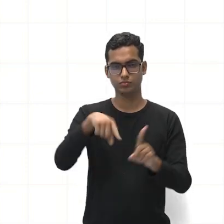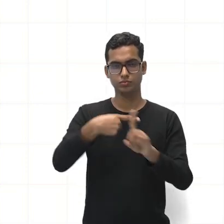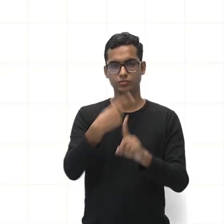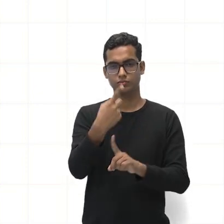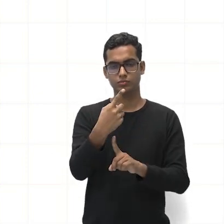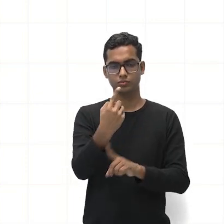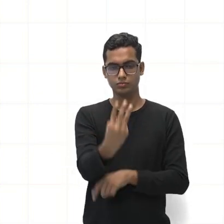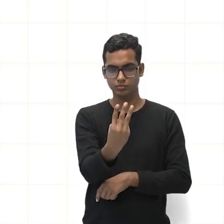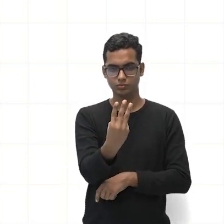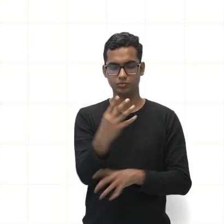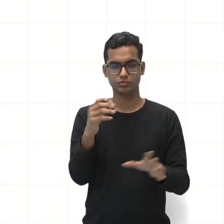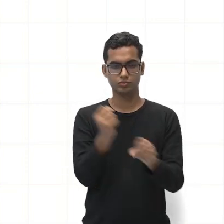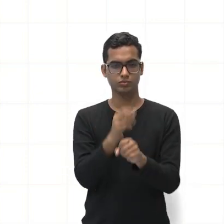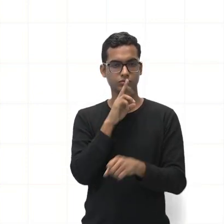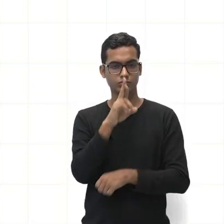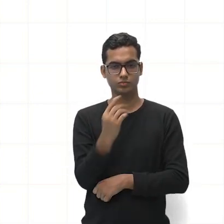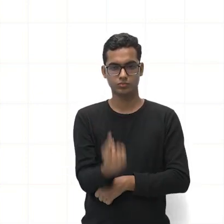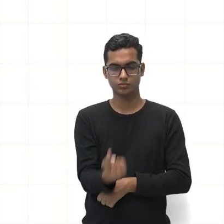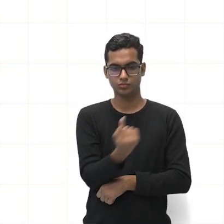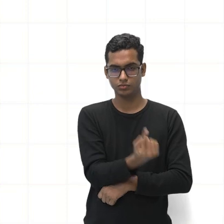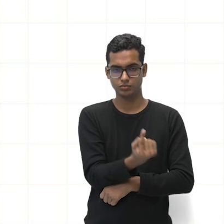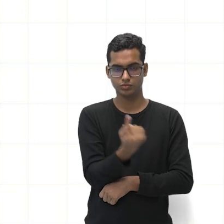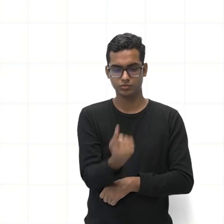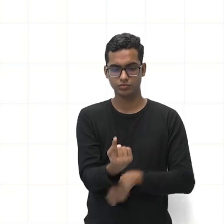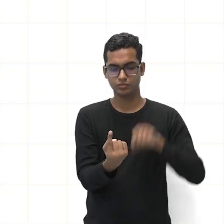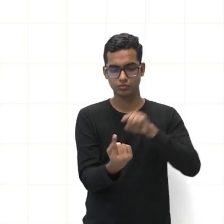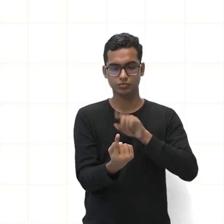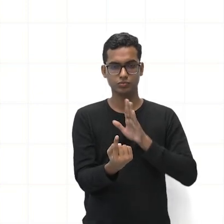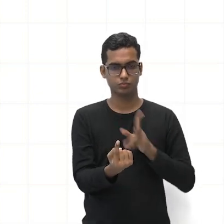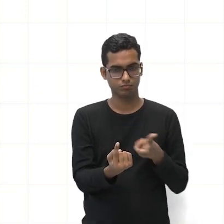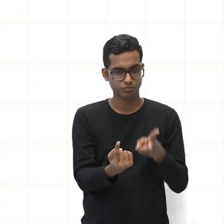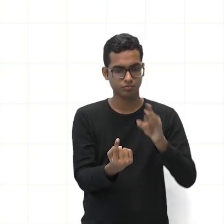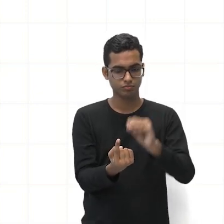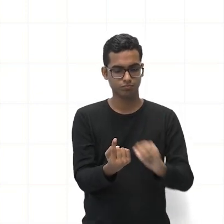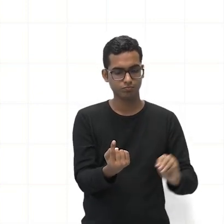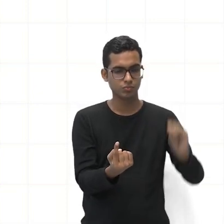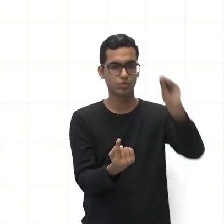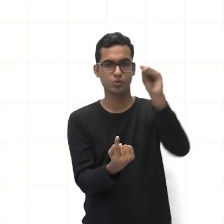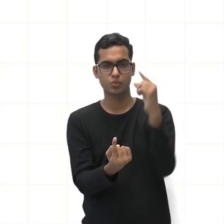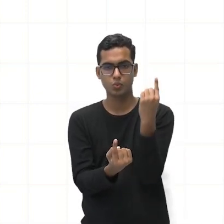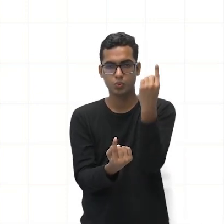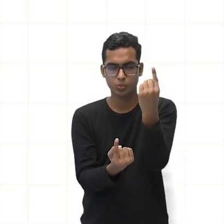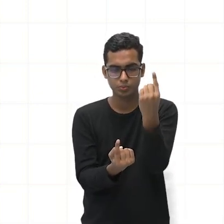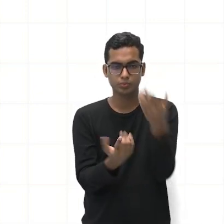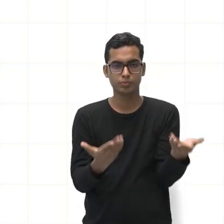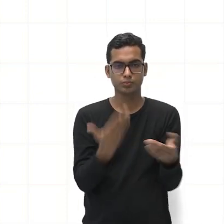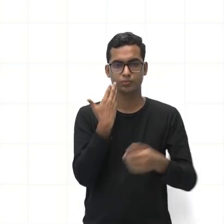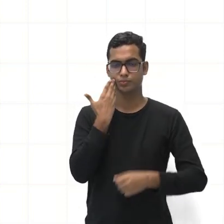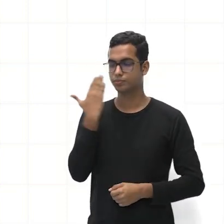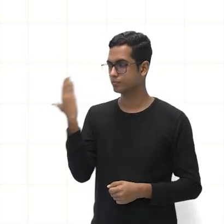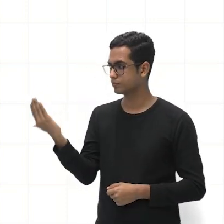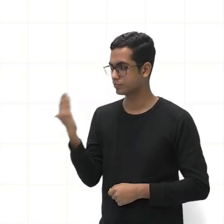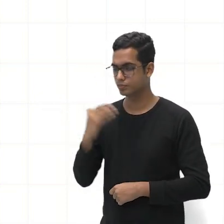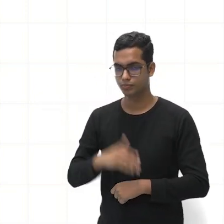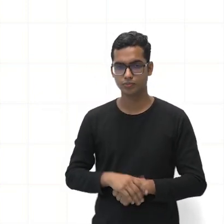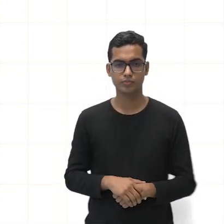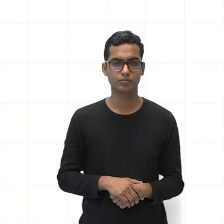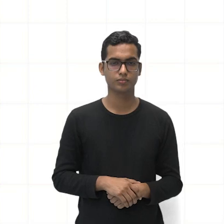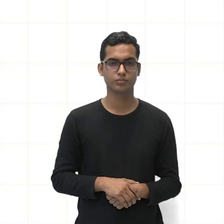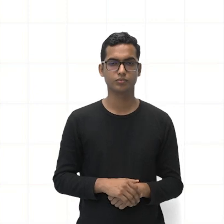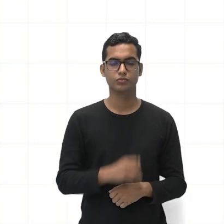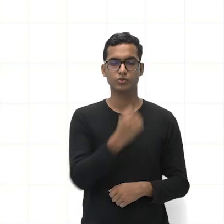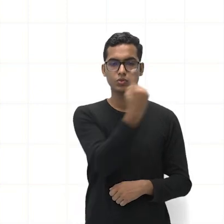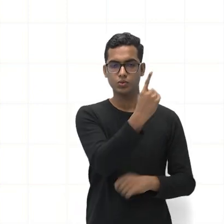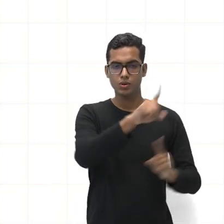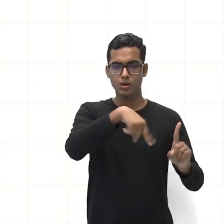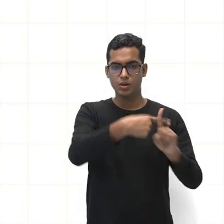3, 11. Ficou 1, subiu 1. Aí somando 1 mais 3,